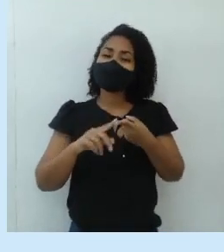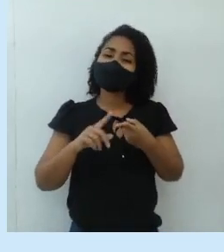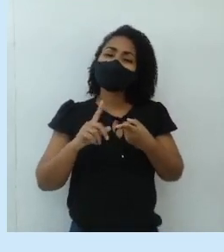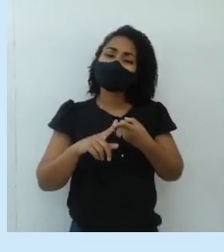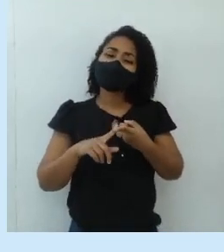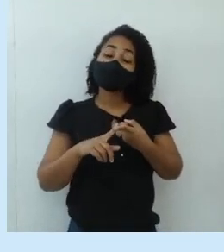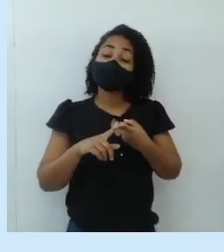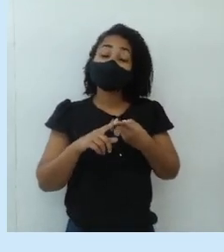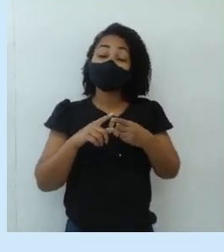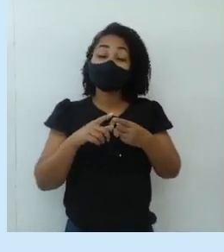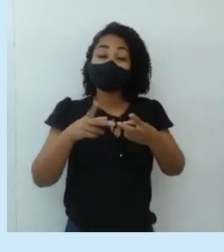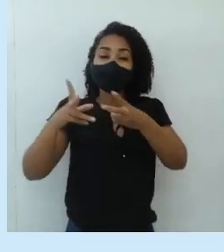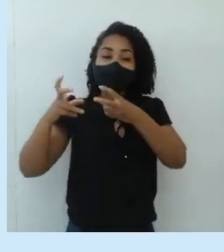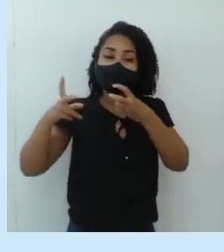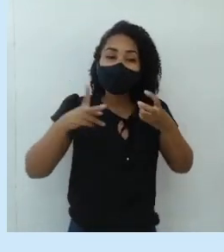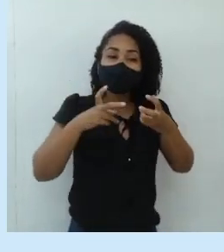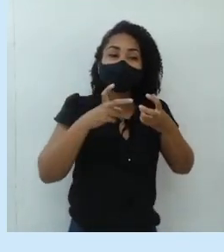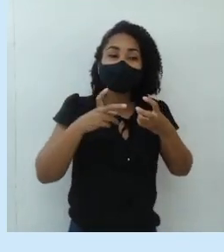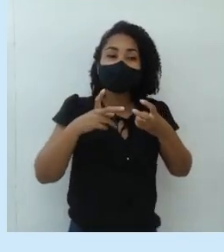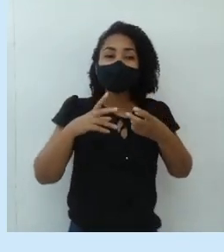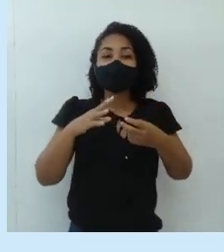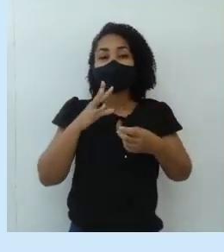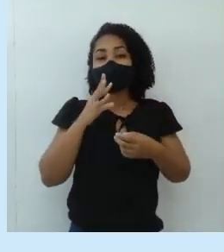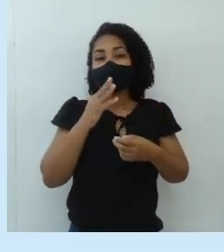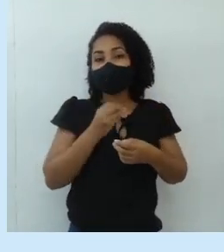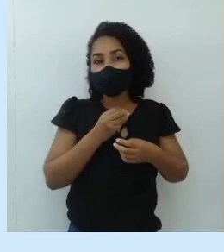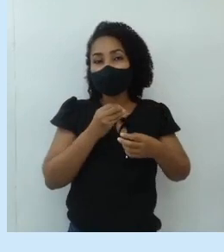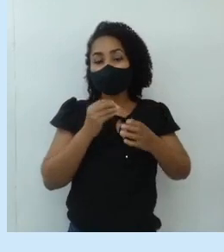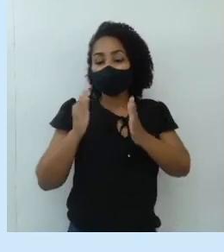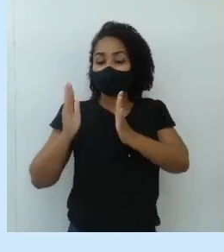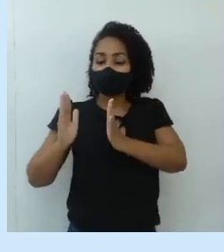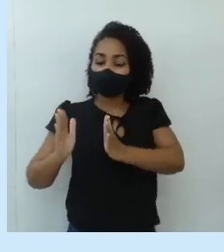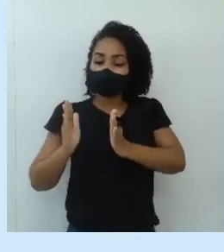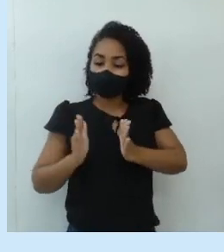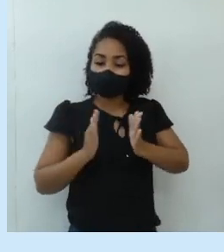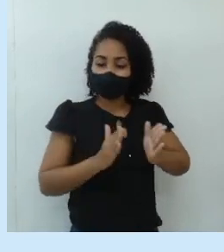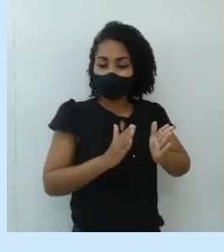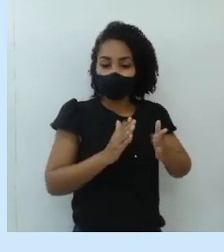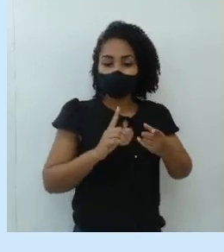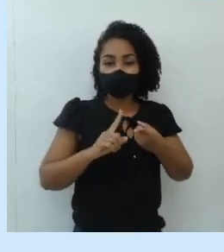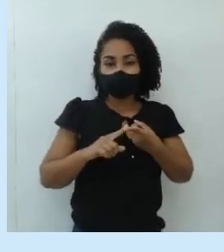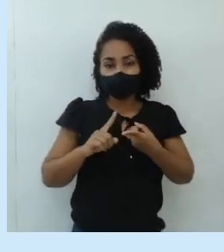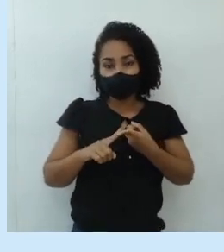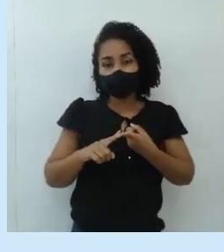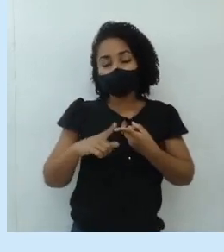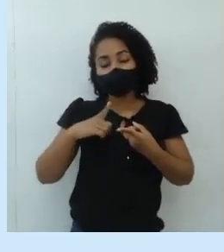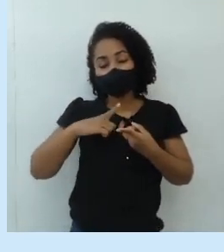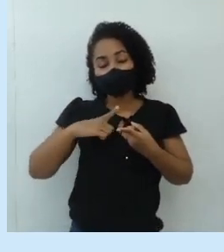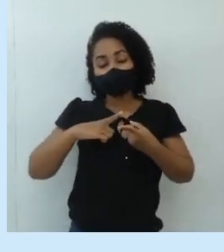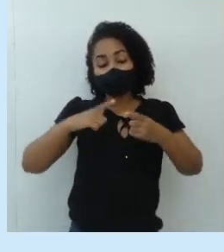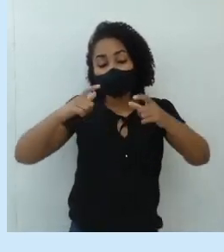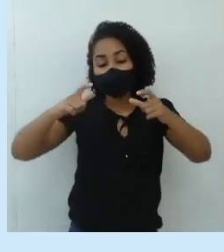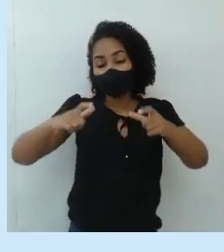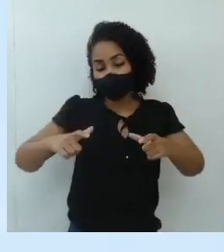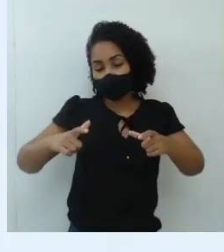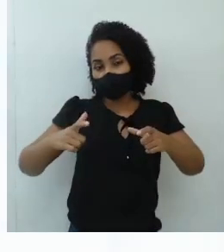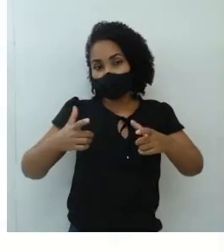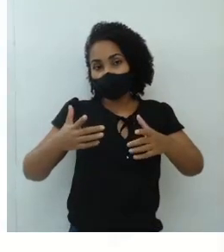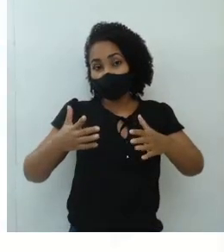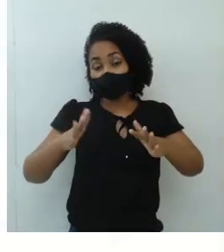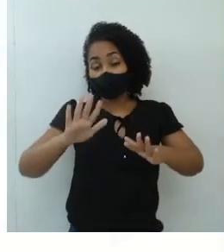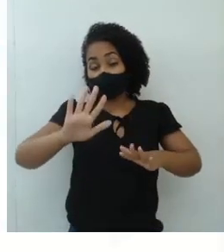de prever e reconhecer padrões de tempo na atmosfera terrestre.